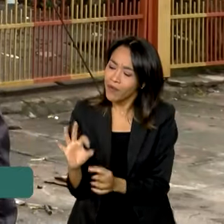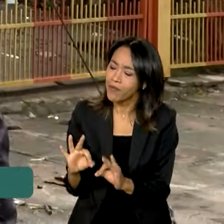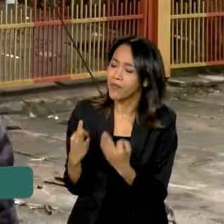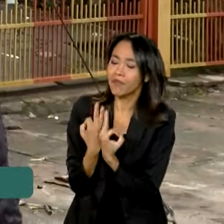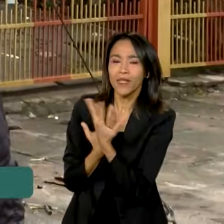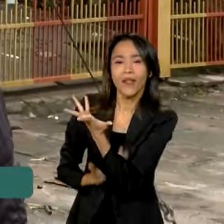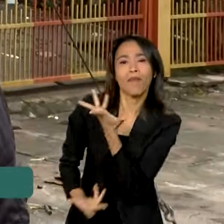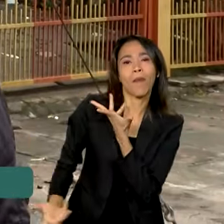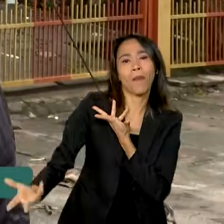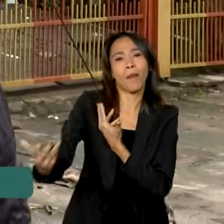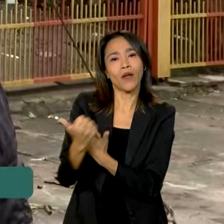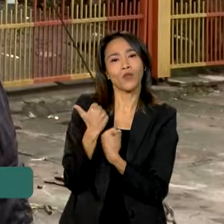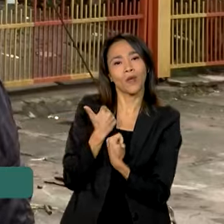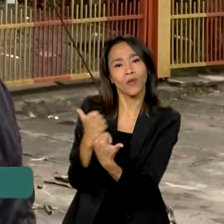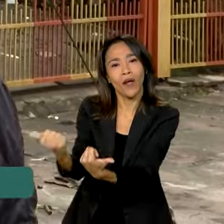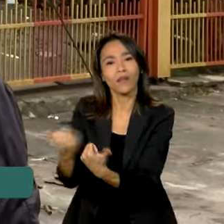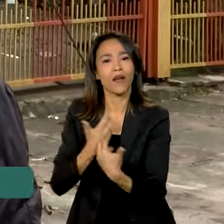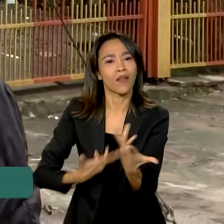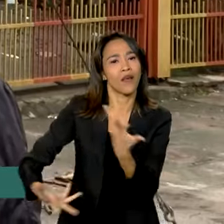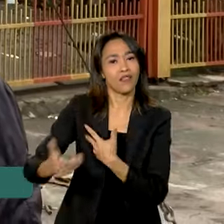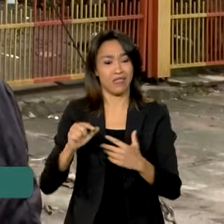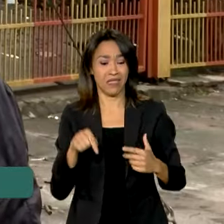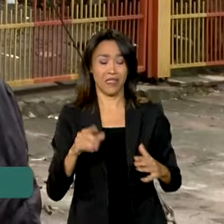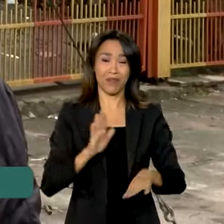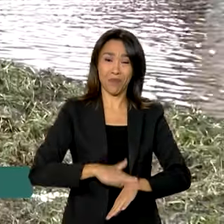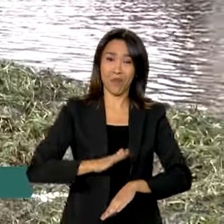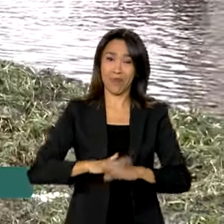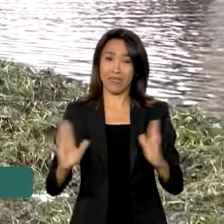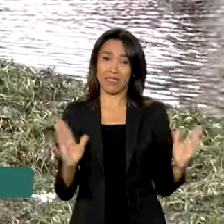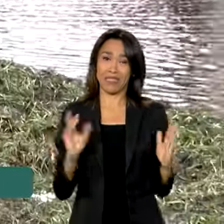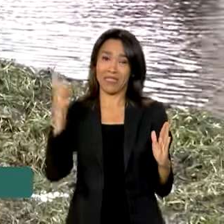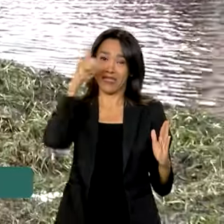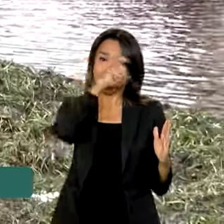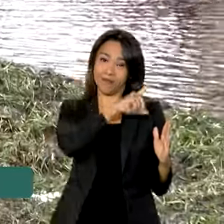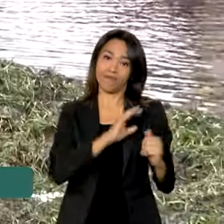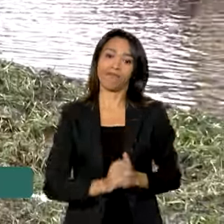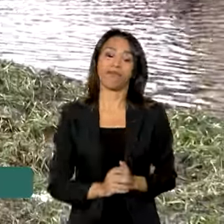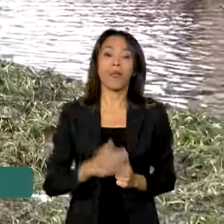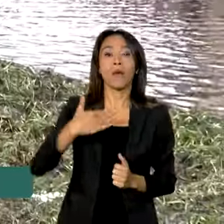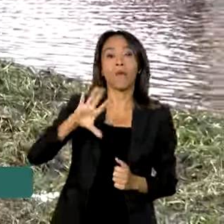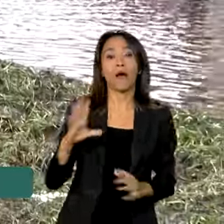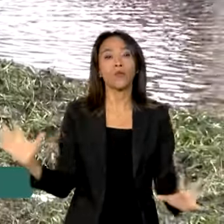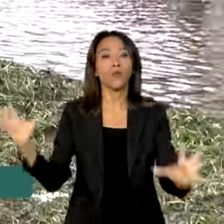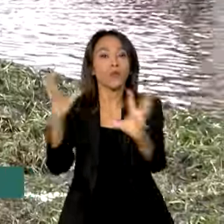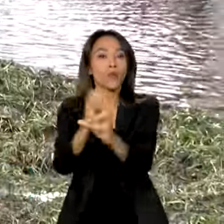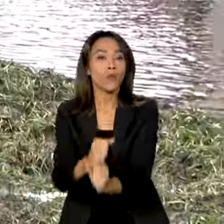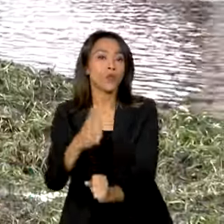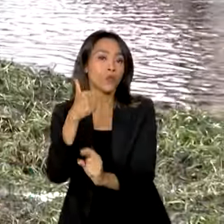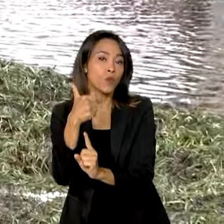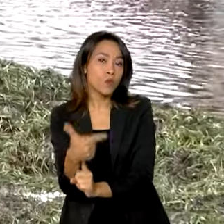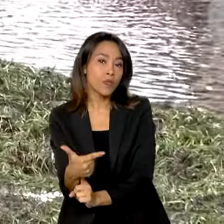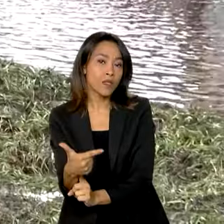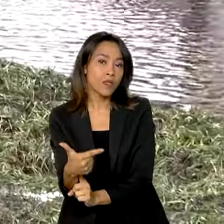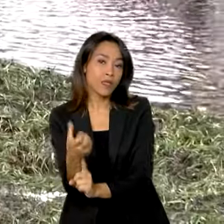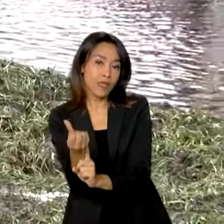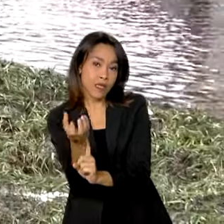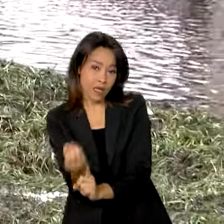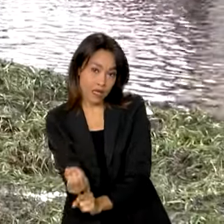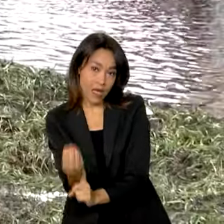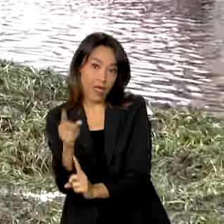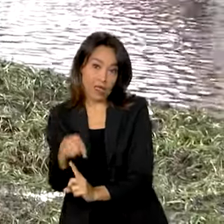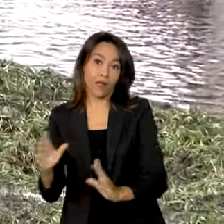É uma forma de uma ajudar a outra também nesse momento, assim. Mais de 260 mil unidades consumidoras, que